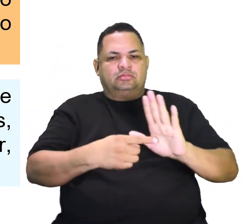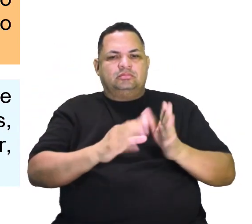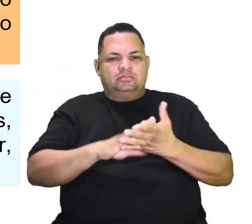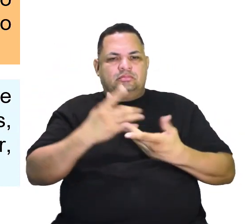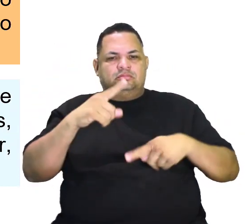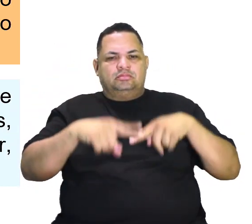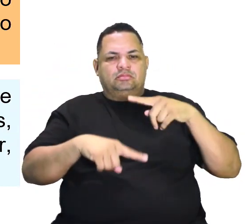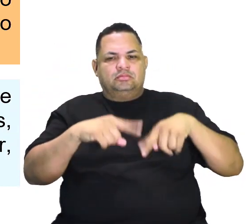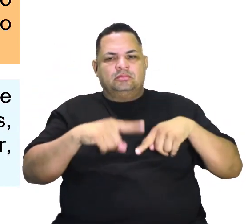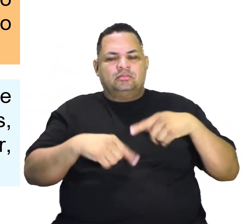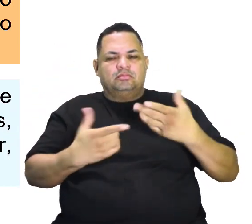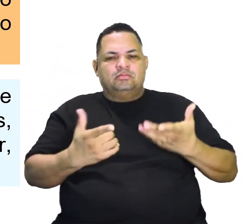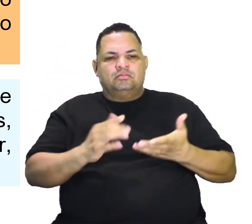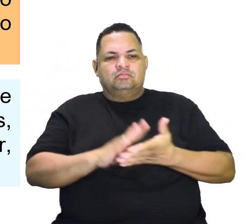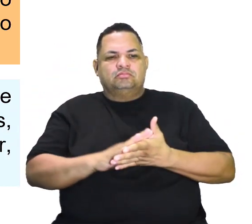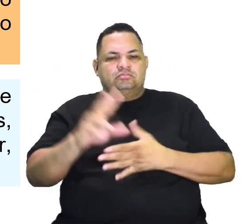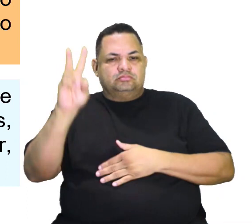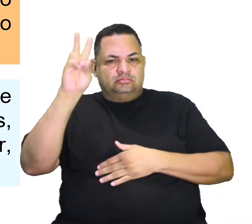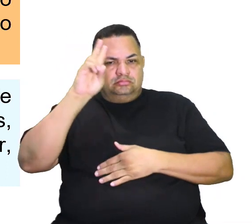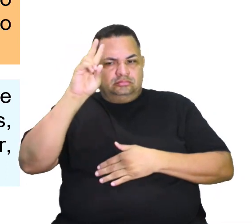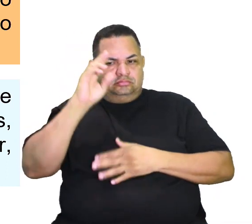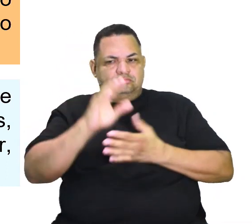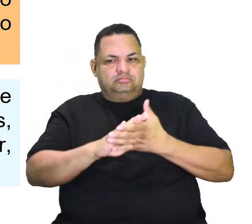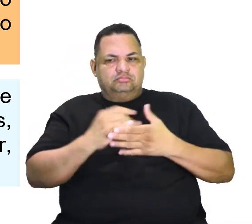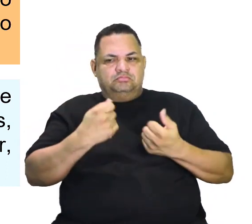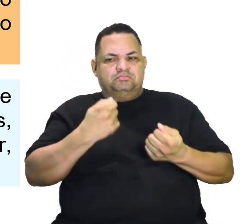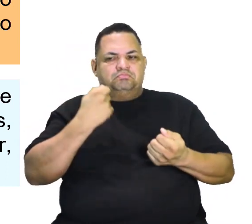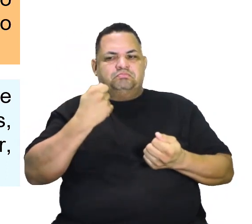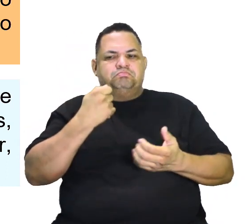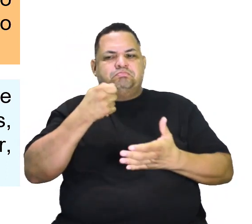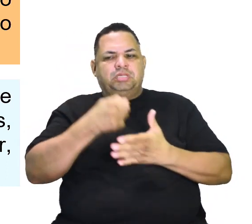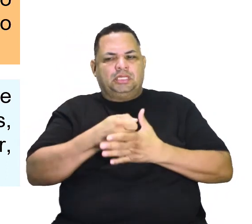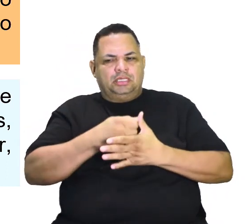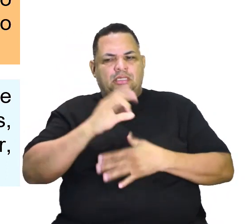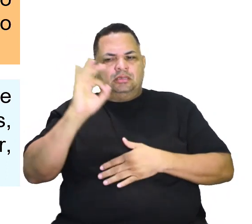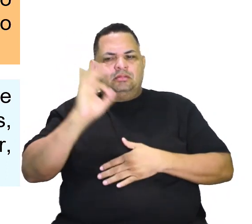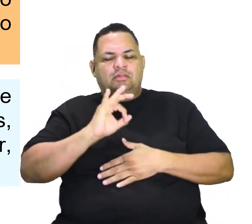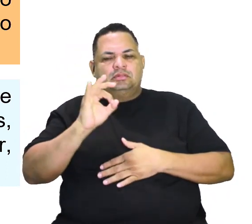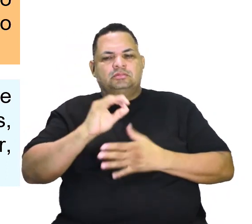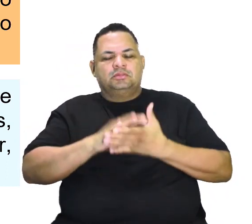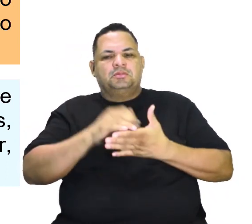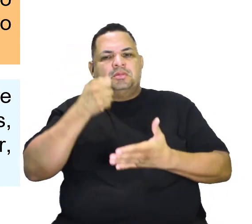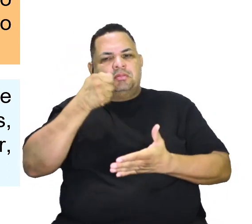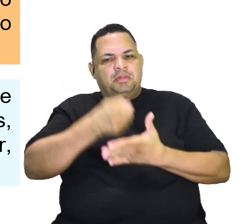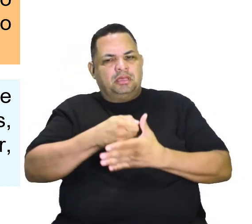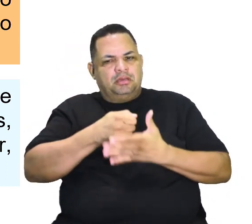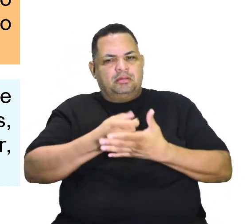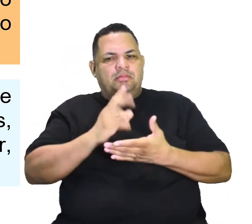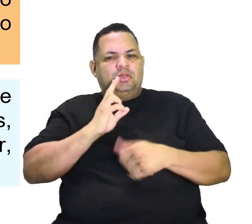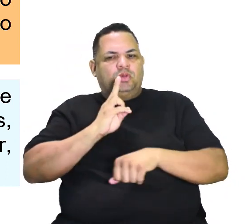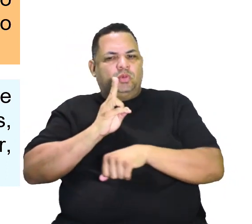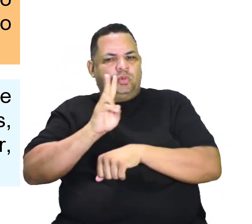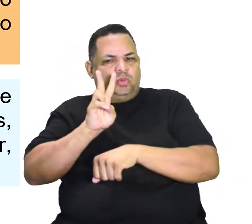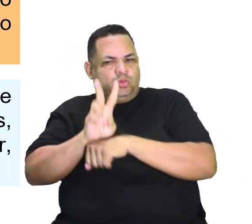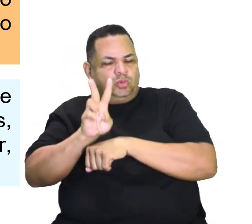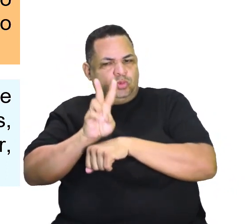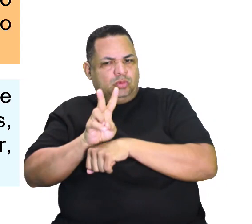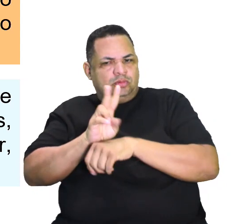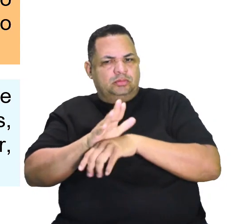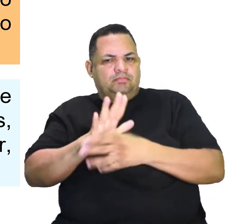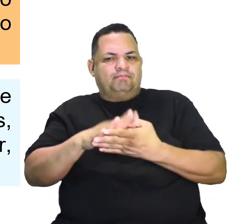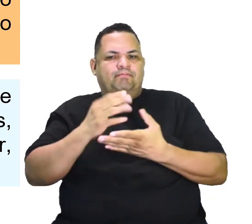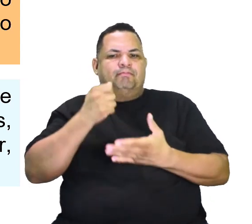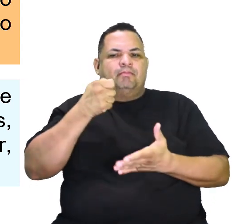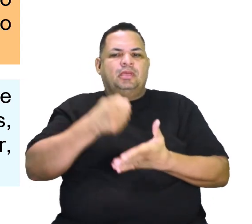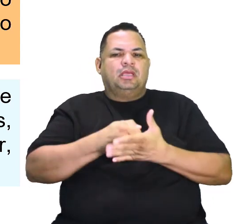de materiais históricos, é cobrada uma taxa para manutenção, né, do lugar e também para o